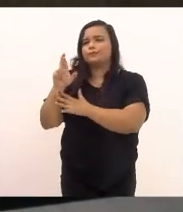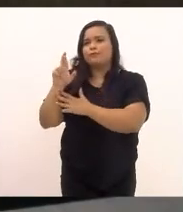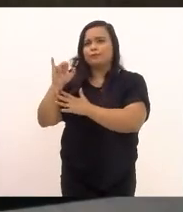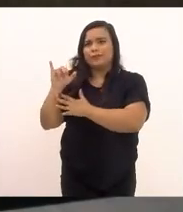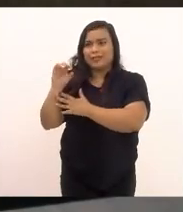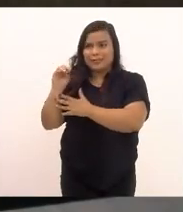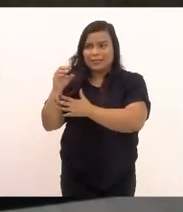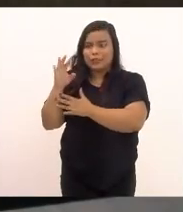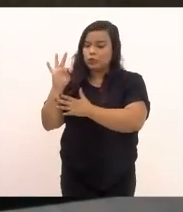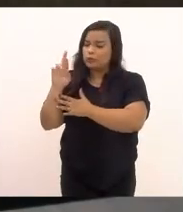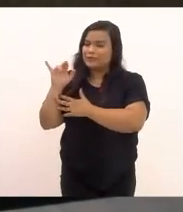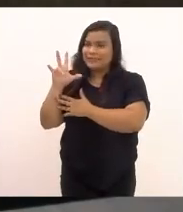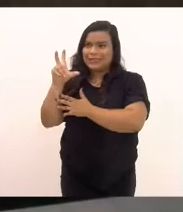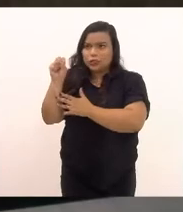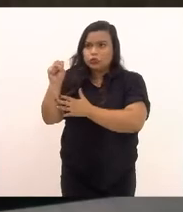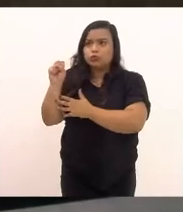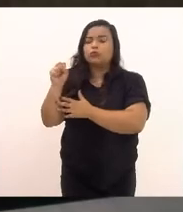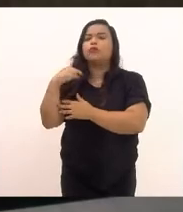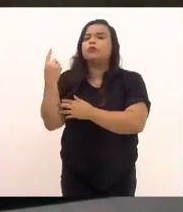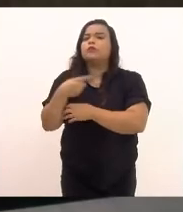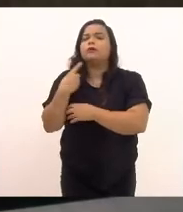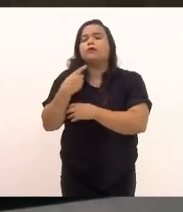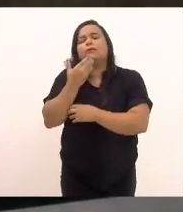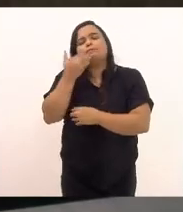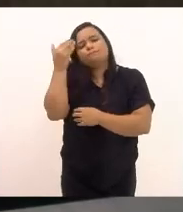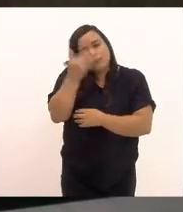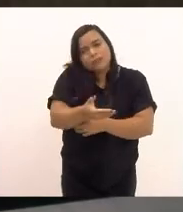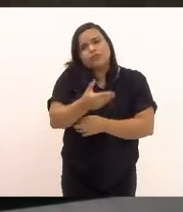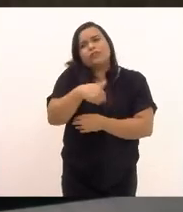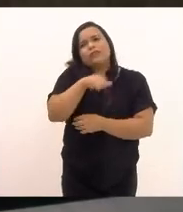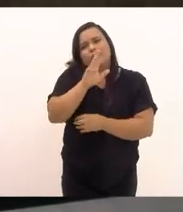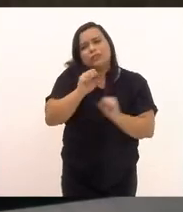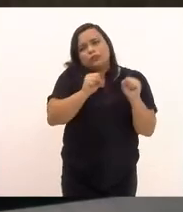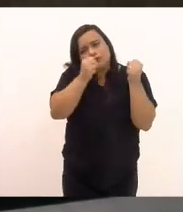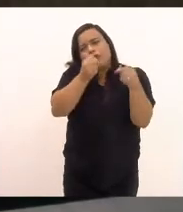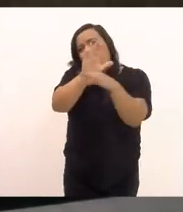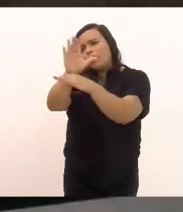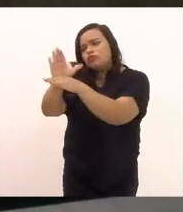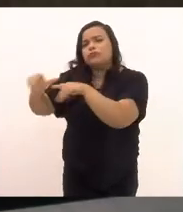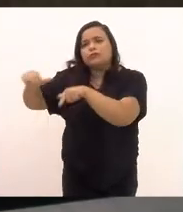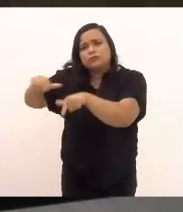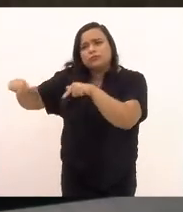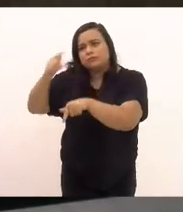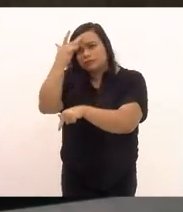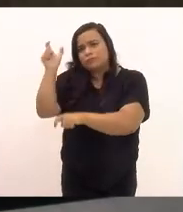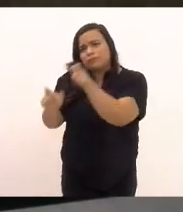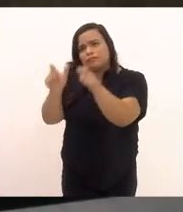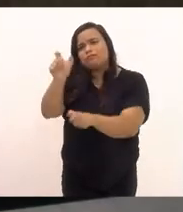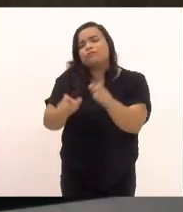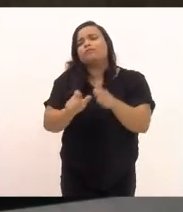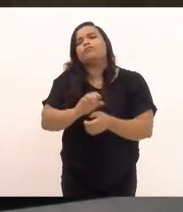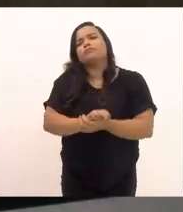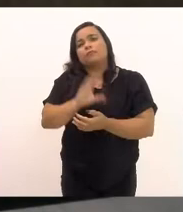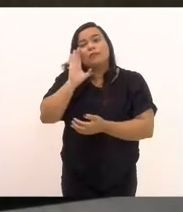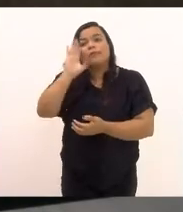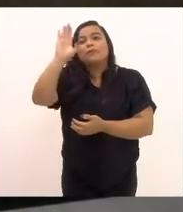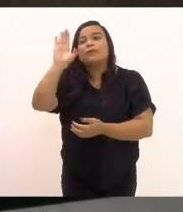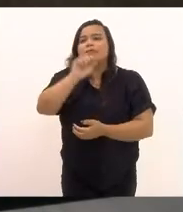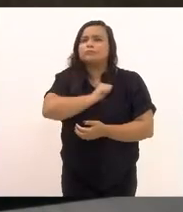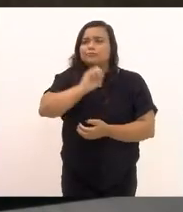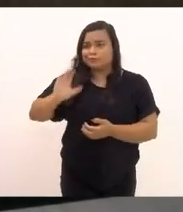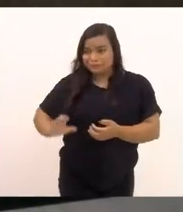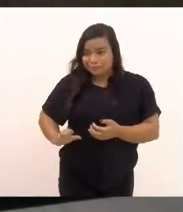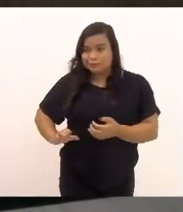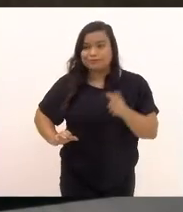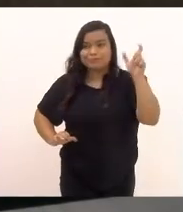têm batalhado pelos trabalhadores e trabalhadoras, e especialmente ao nosso presidente André